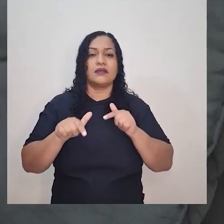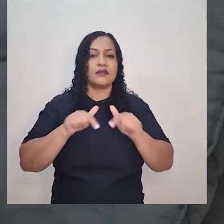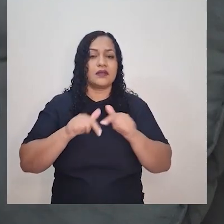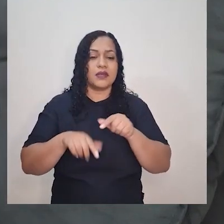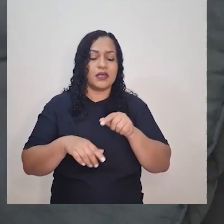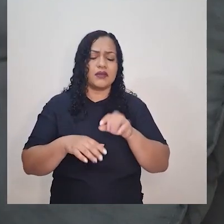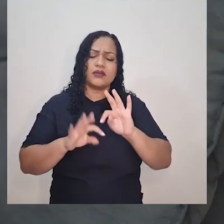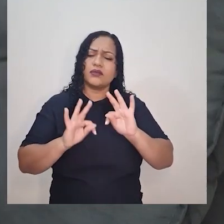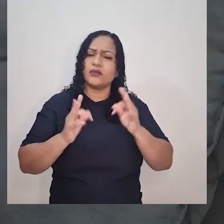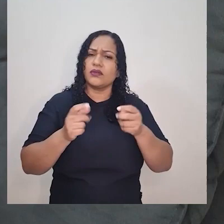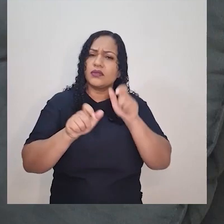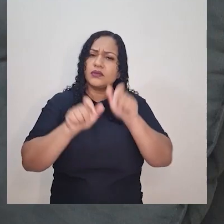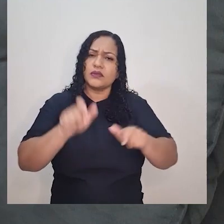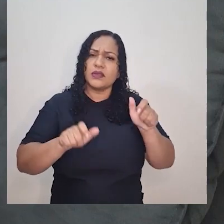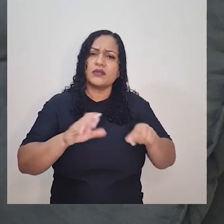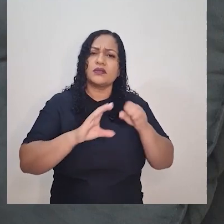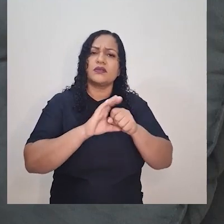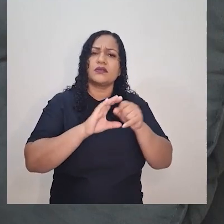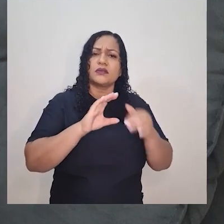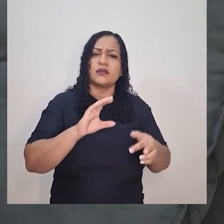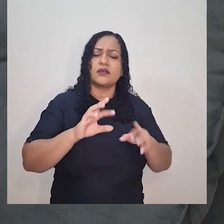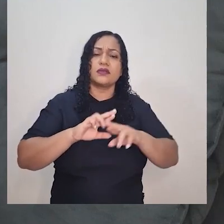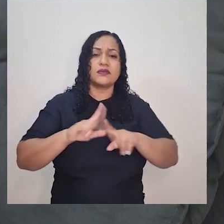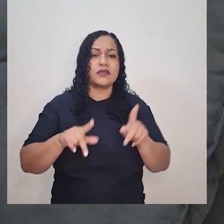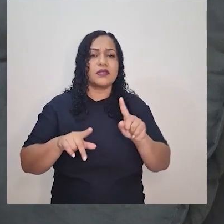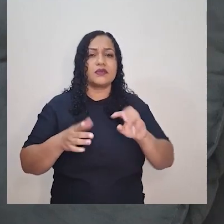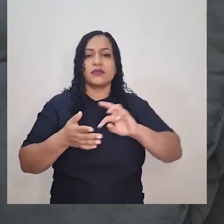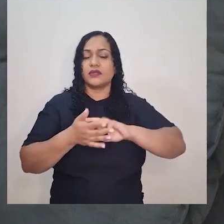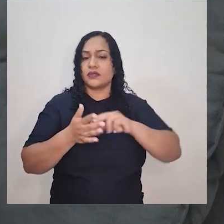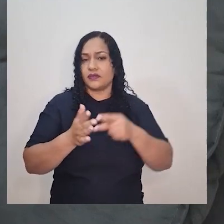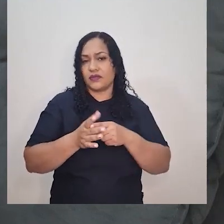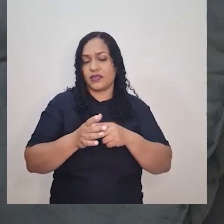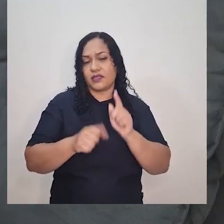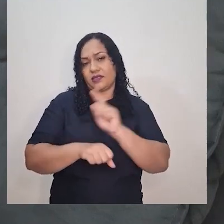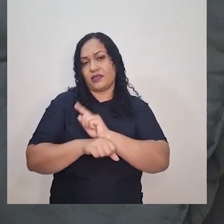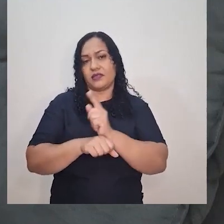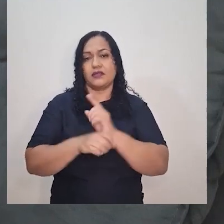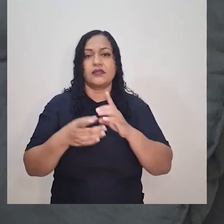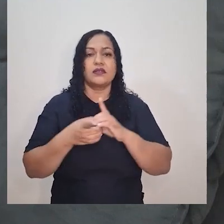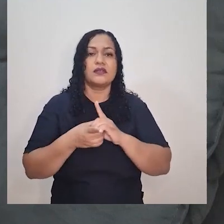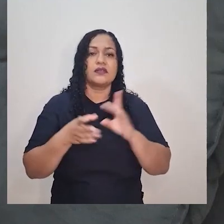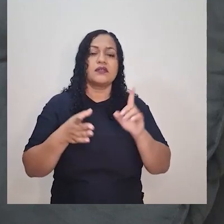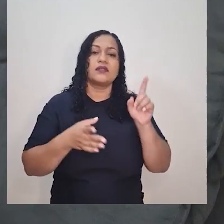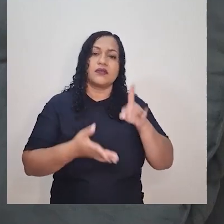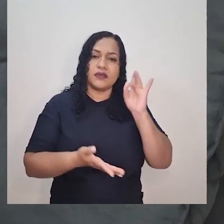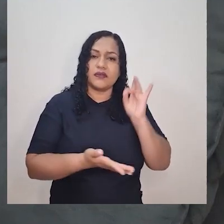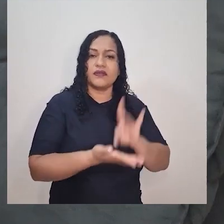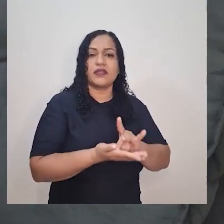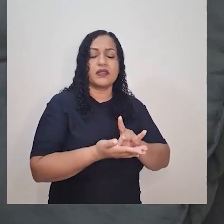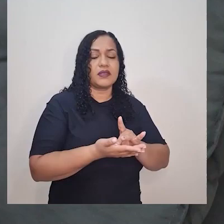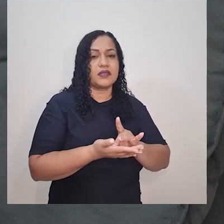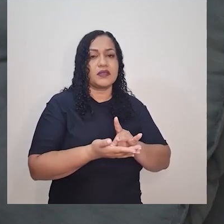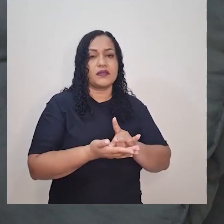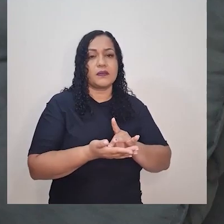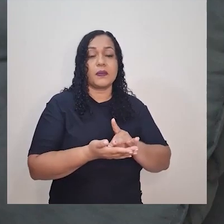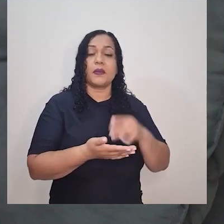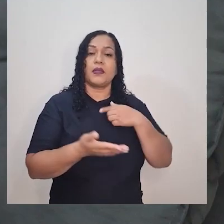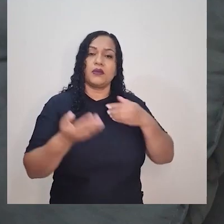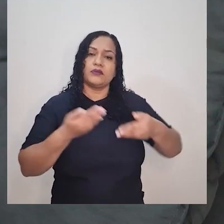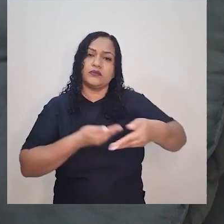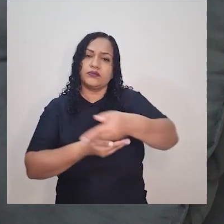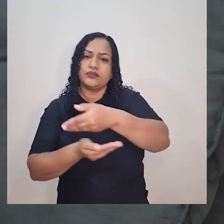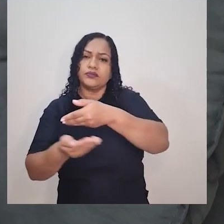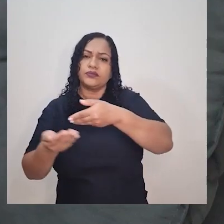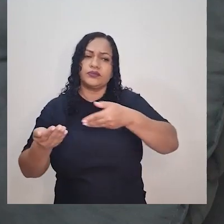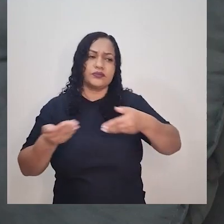uma tarefa fácil. Mas isso não quer dizer que a gestão democrática ela não seja eficaz. Quando eu envolvo o